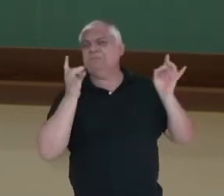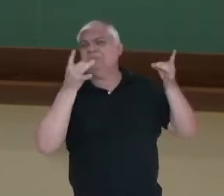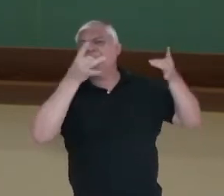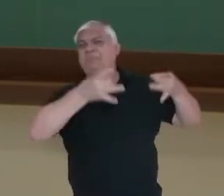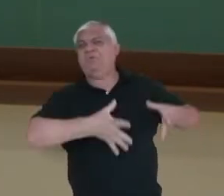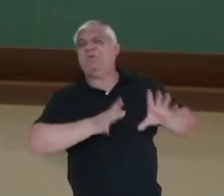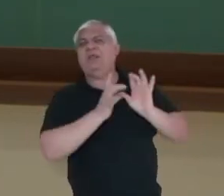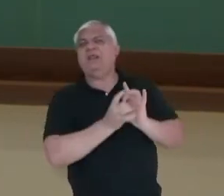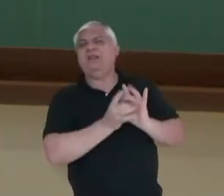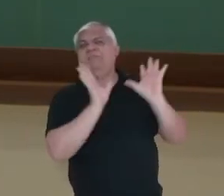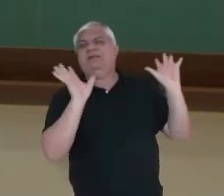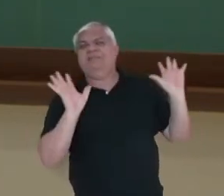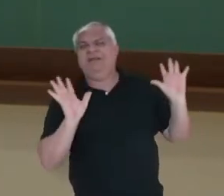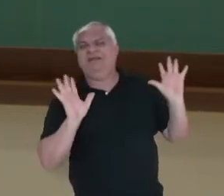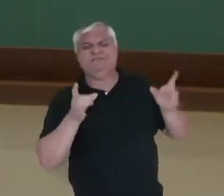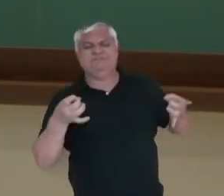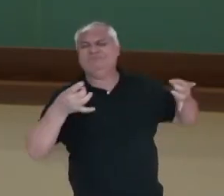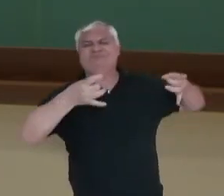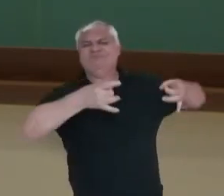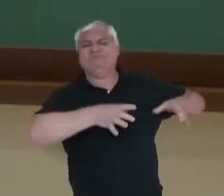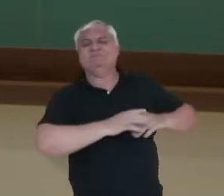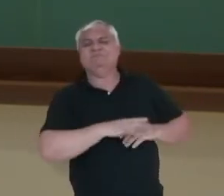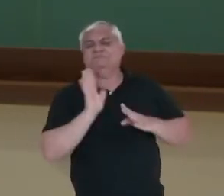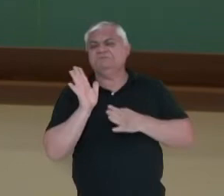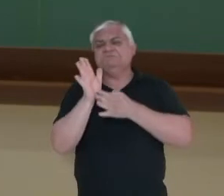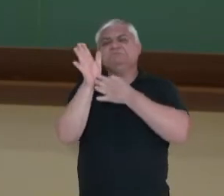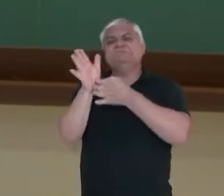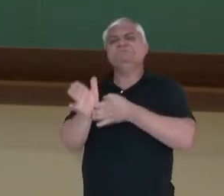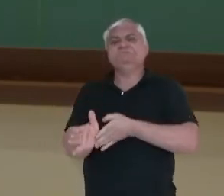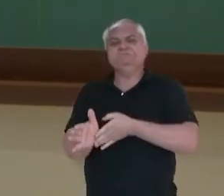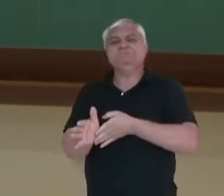a sua liberdade natural para